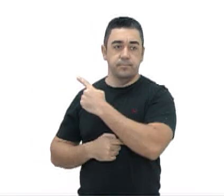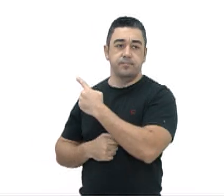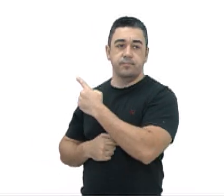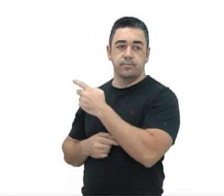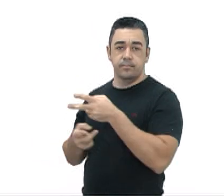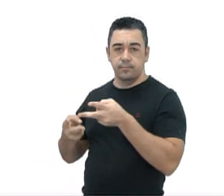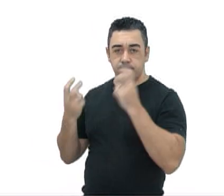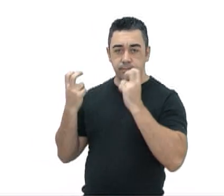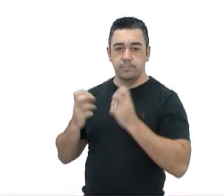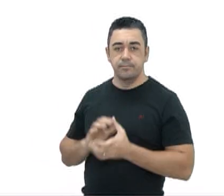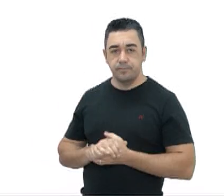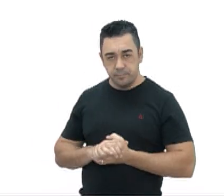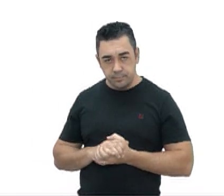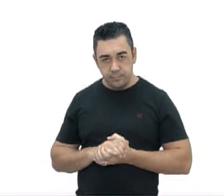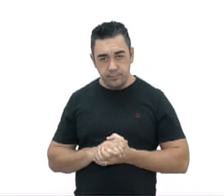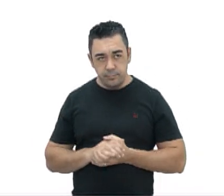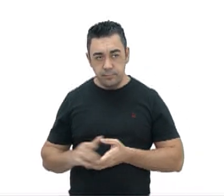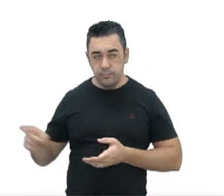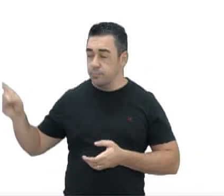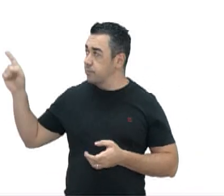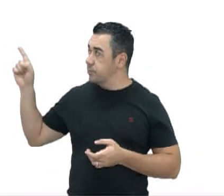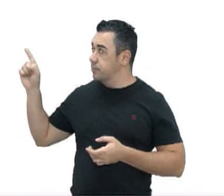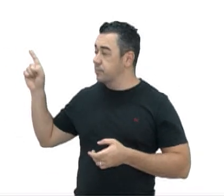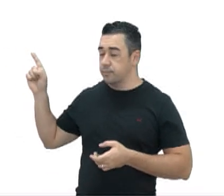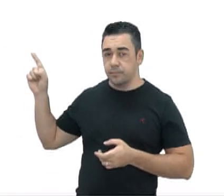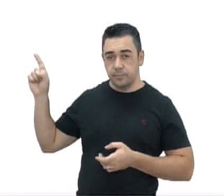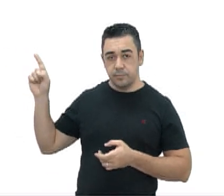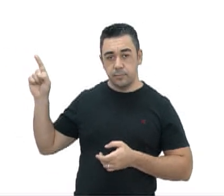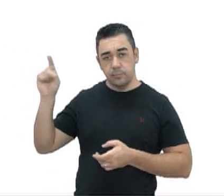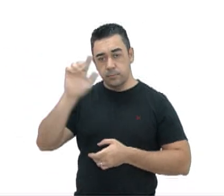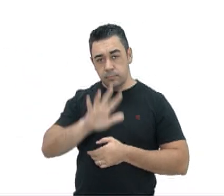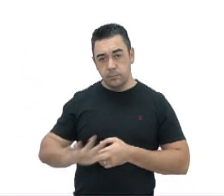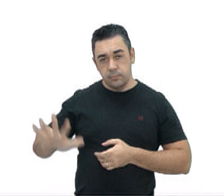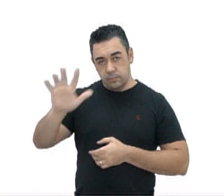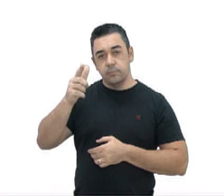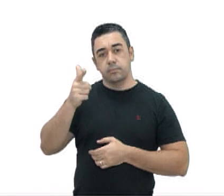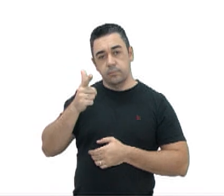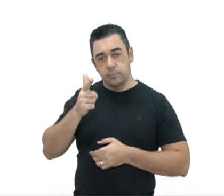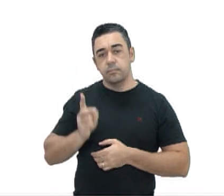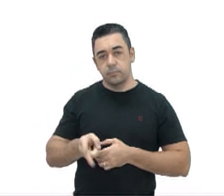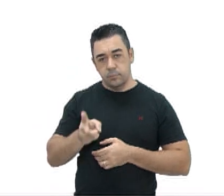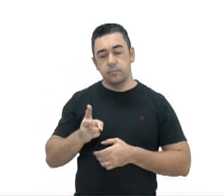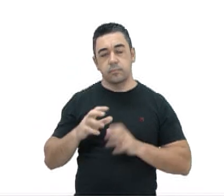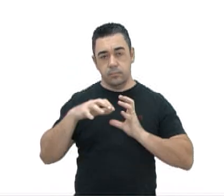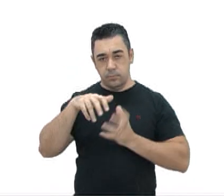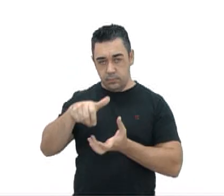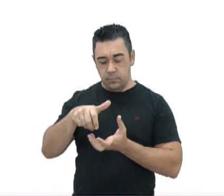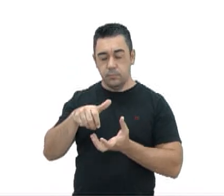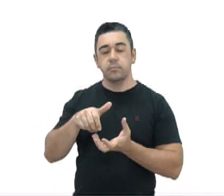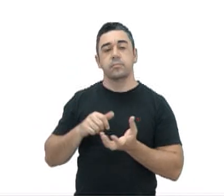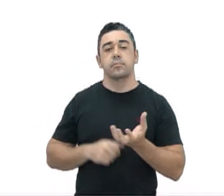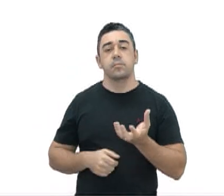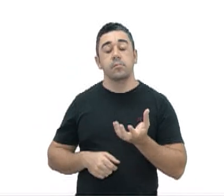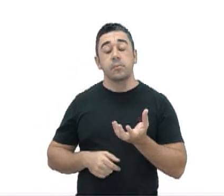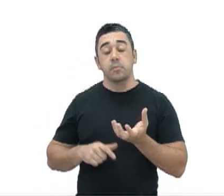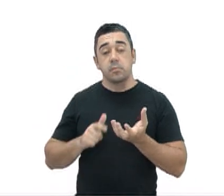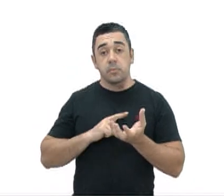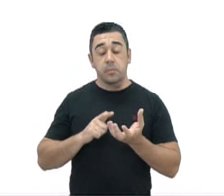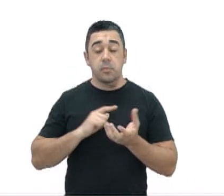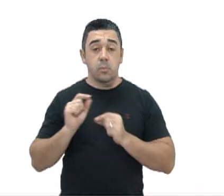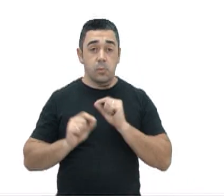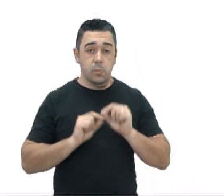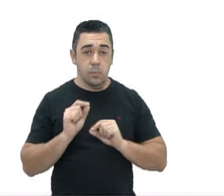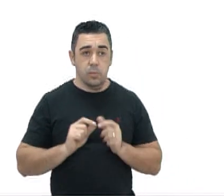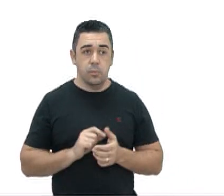para você. Então, o que a gente vai ver aqui? Ó? Novamente uma representação da superfície terrestre. E aí nós temos